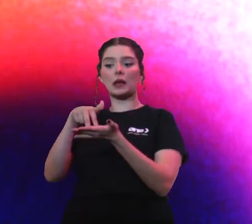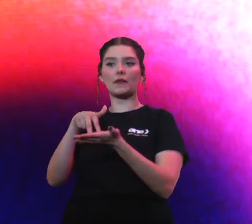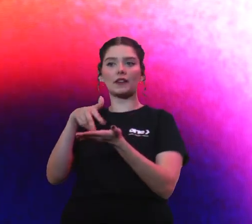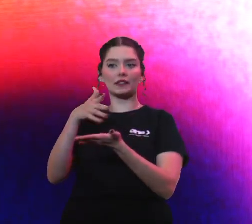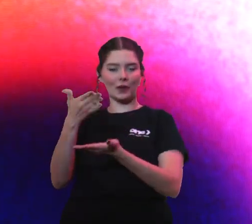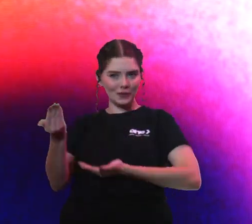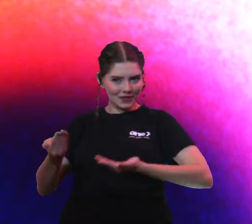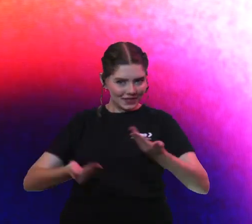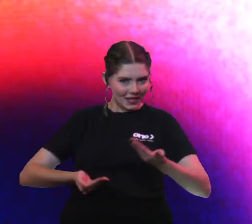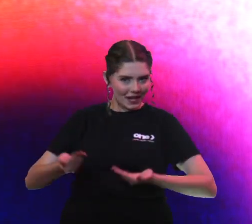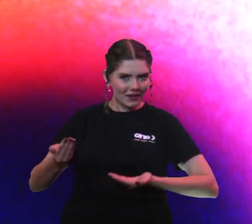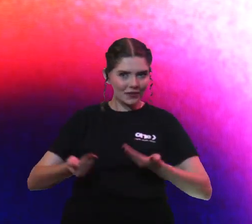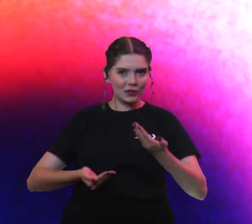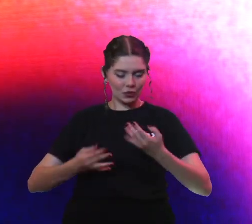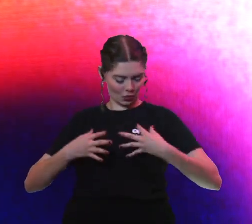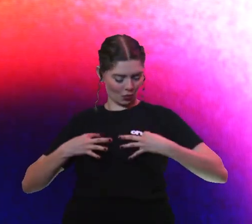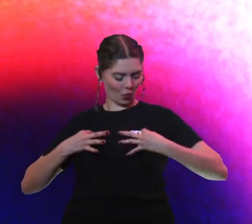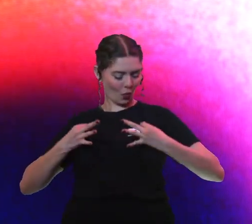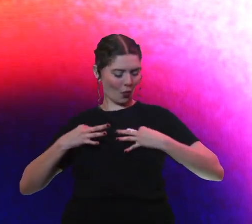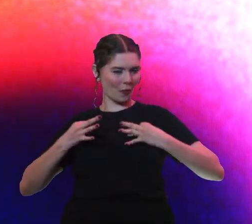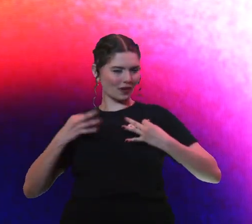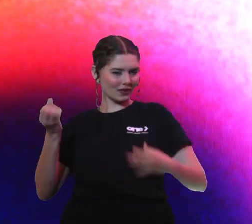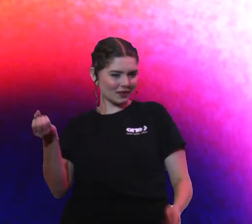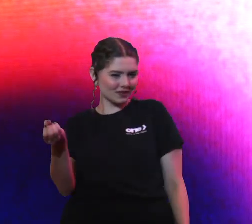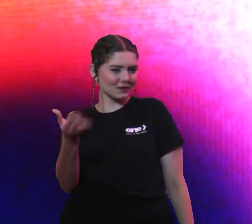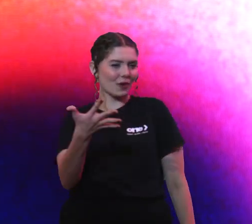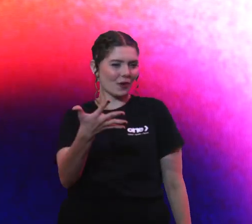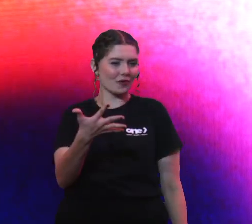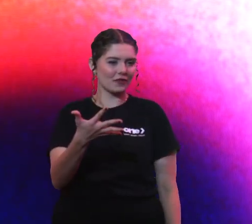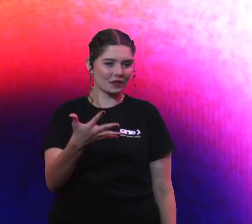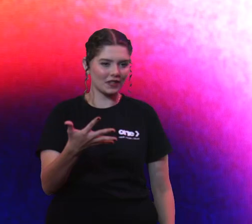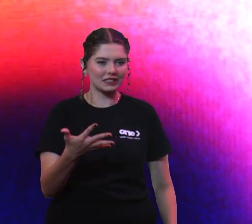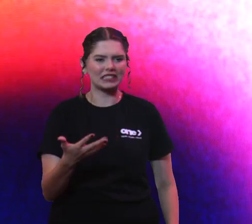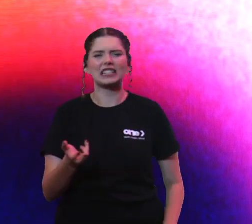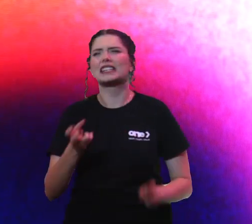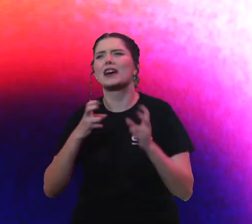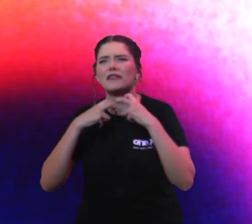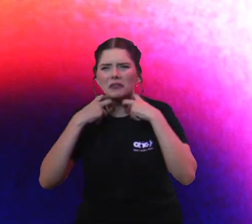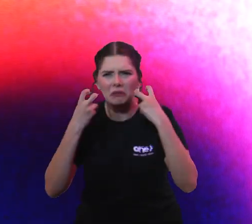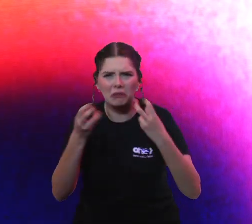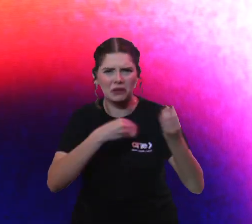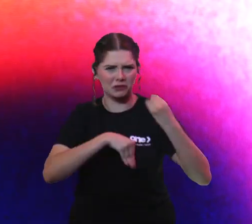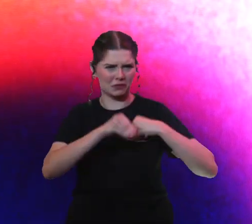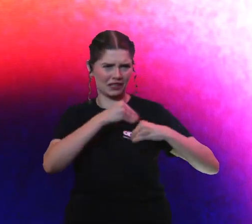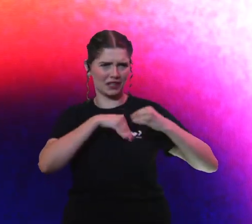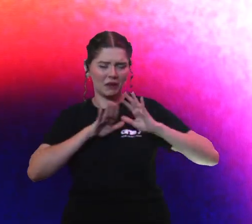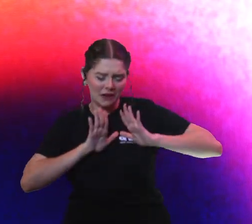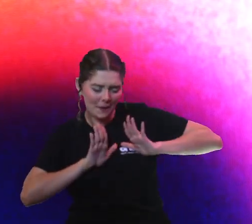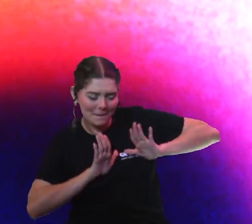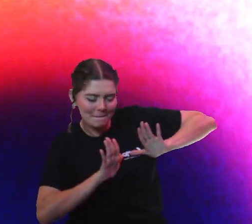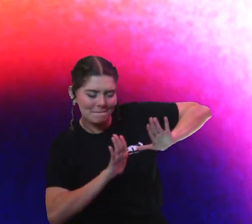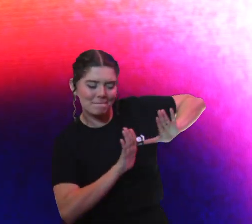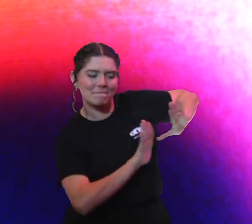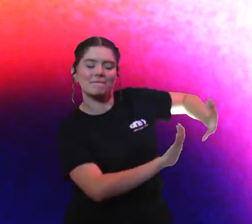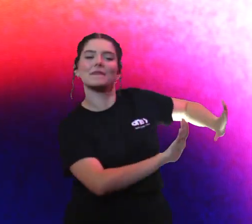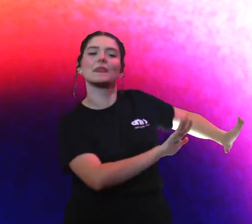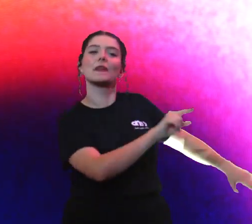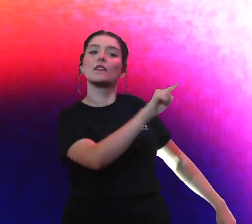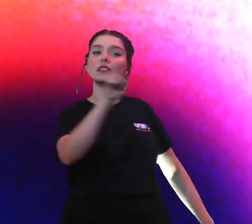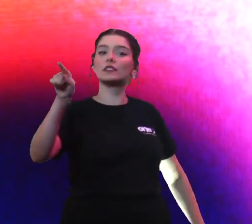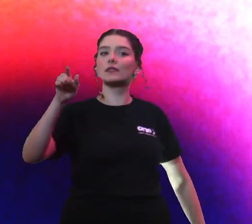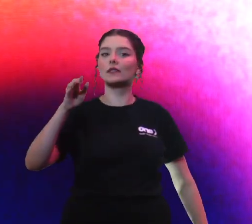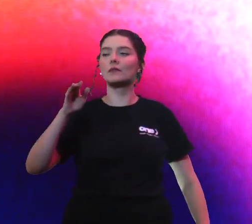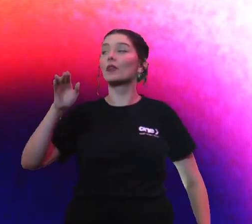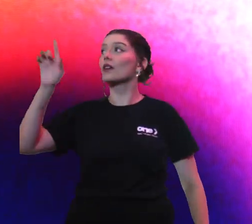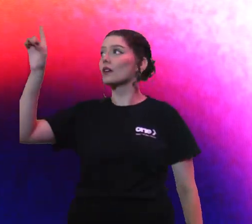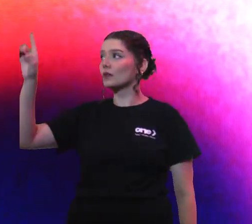novas em nome de Jesus. Eu creio que o Senhor quer deixar de lado a vergonha do pecado que já passou, para levantar a sua cabeça de volta